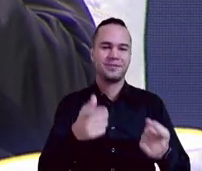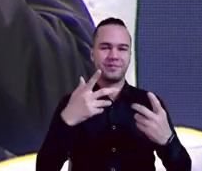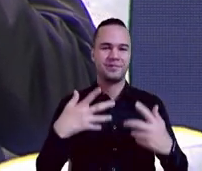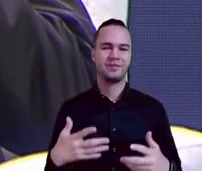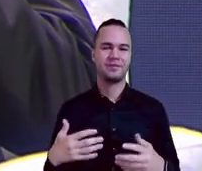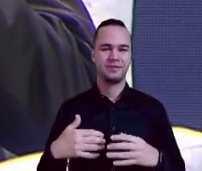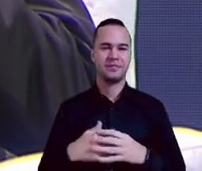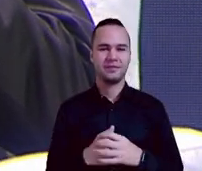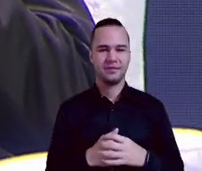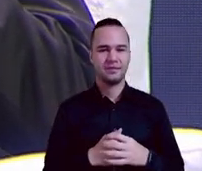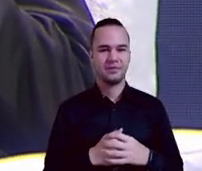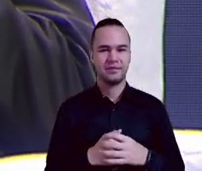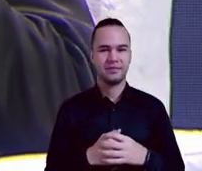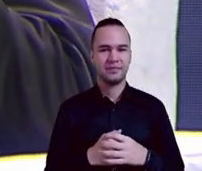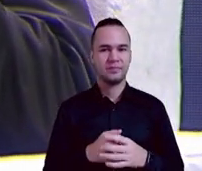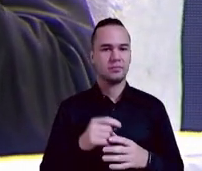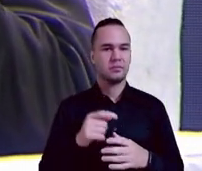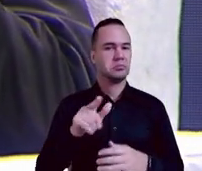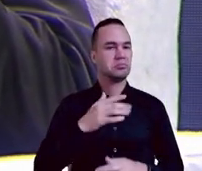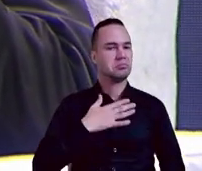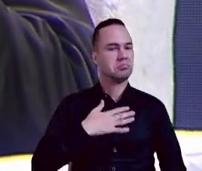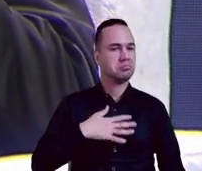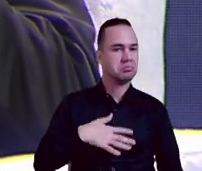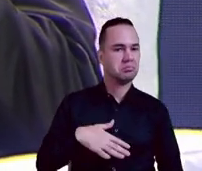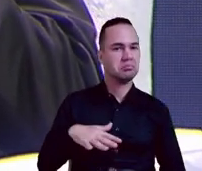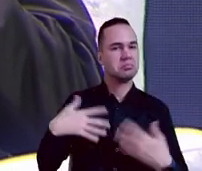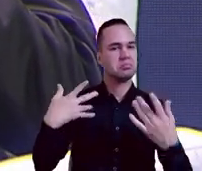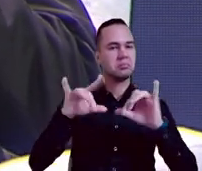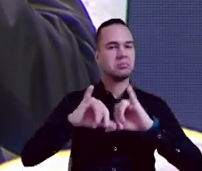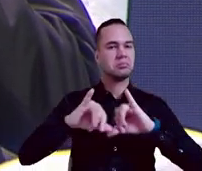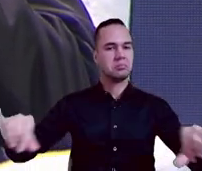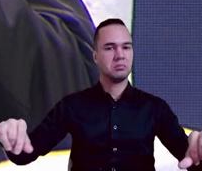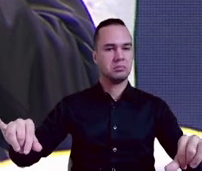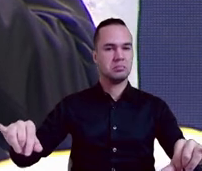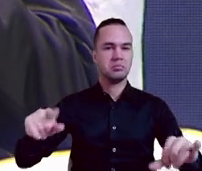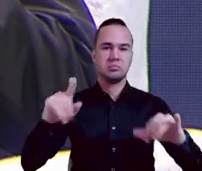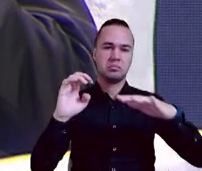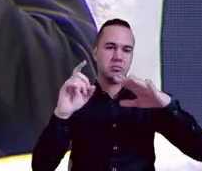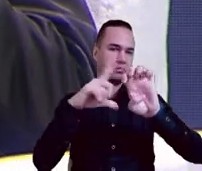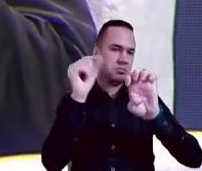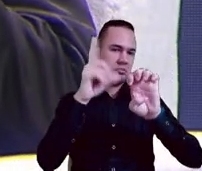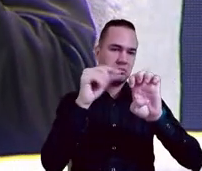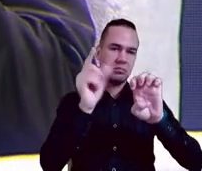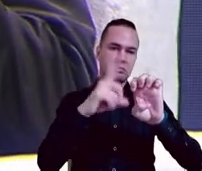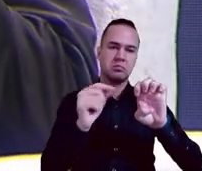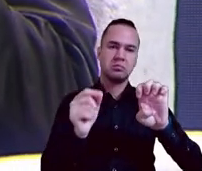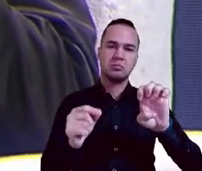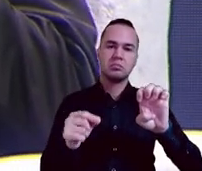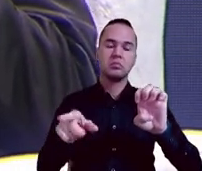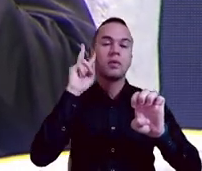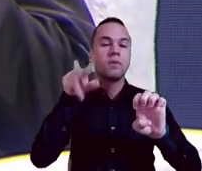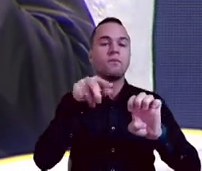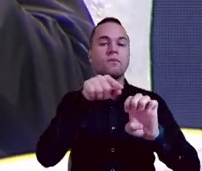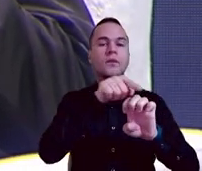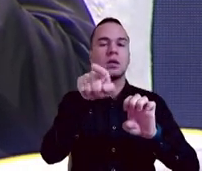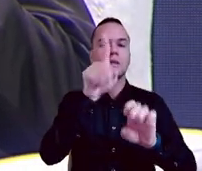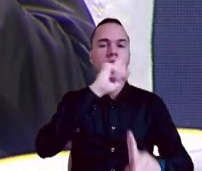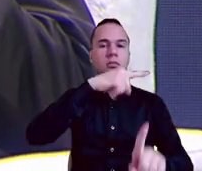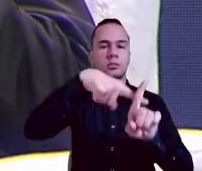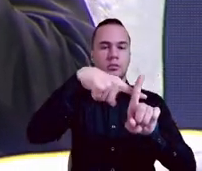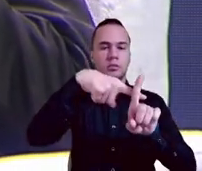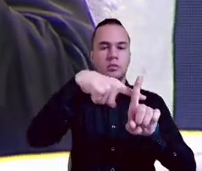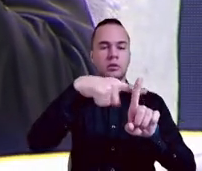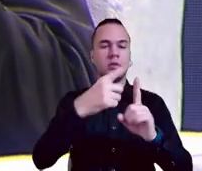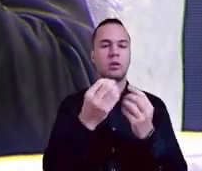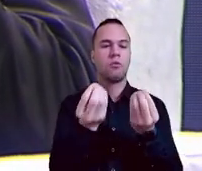de conforto ou de mensagem para investidor para o empreendedor para quem olha para essa classe de ativo de como